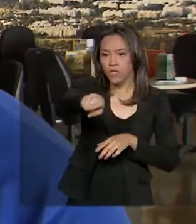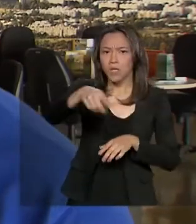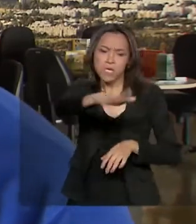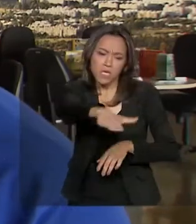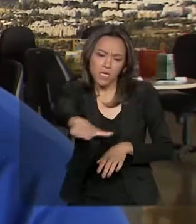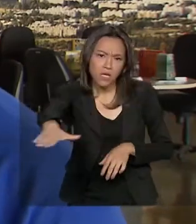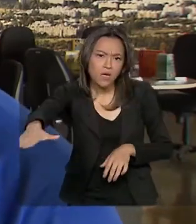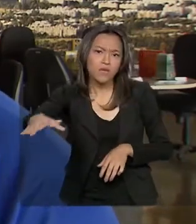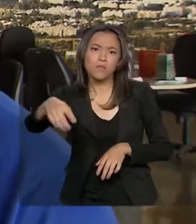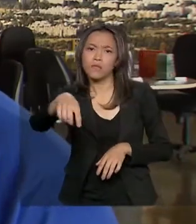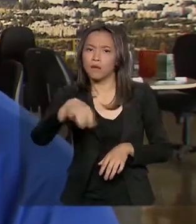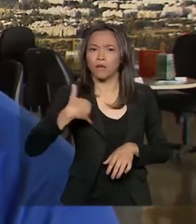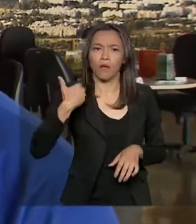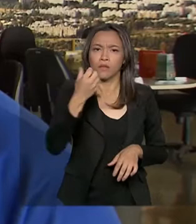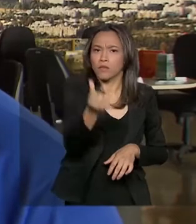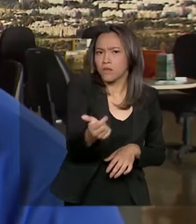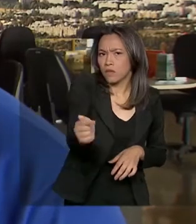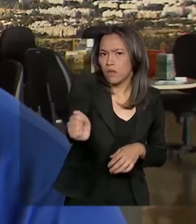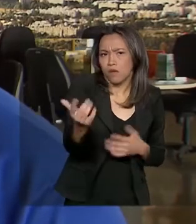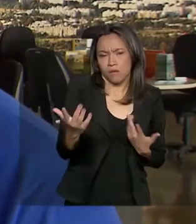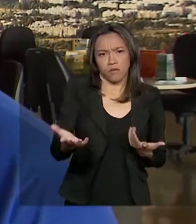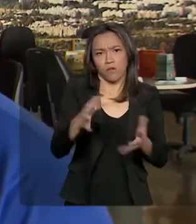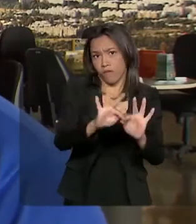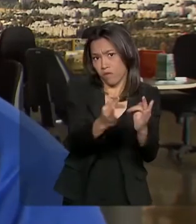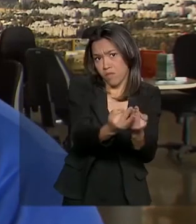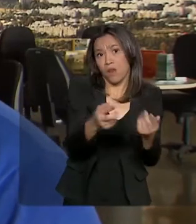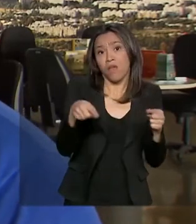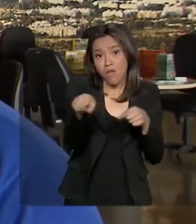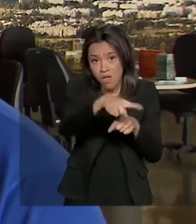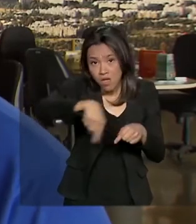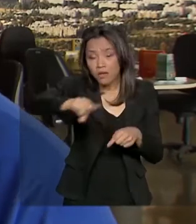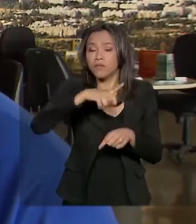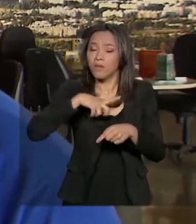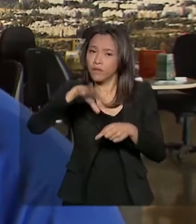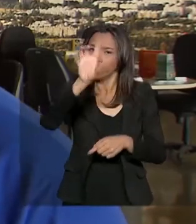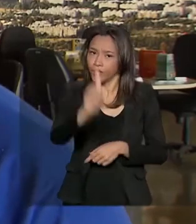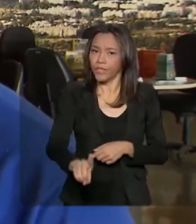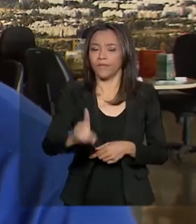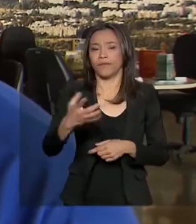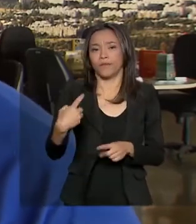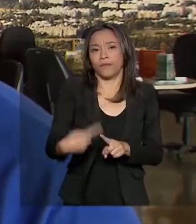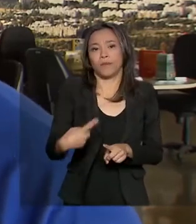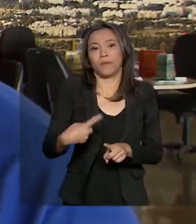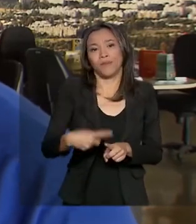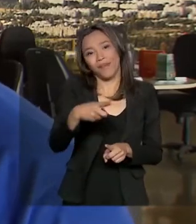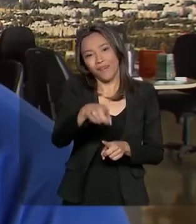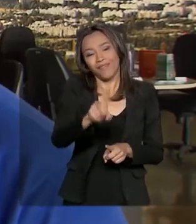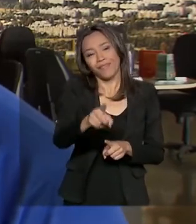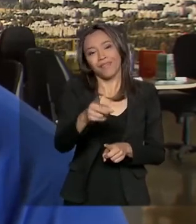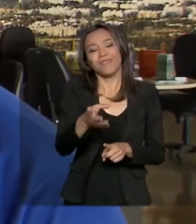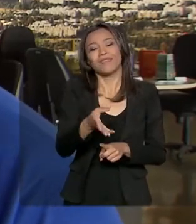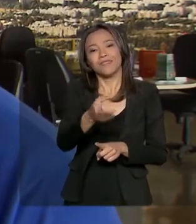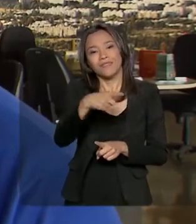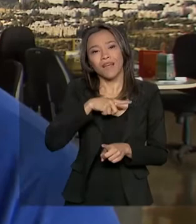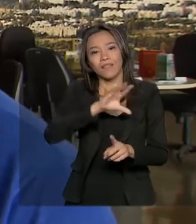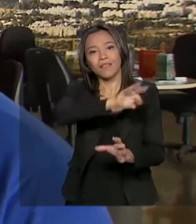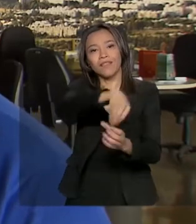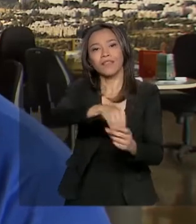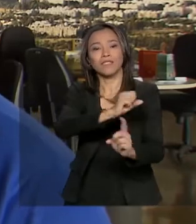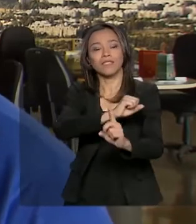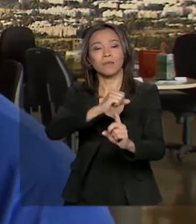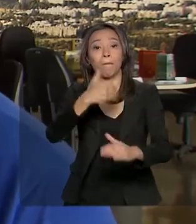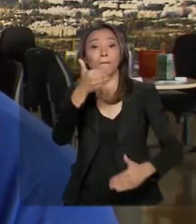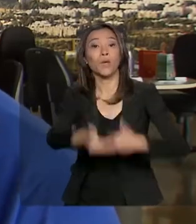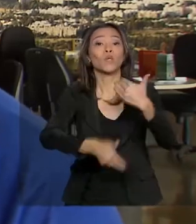passando de 6, 7 ou a família, ela tem direito porque ela faz parte desse processo social e científico da